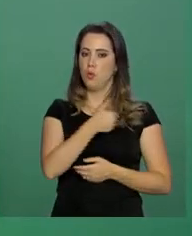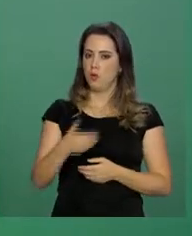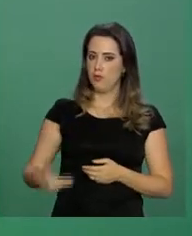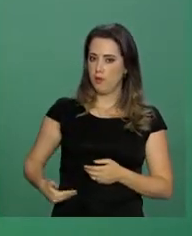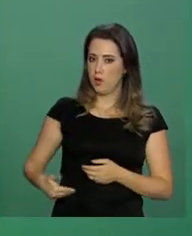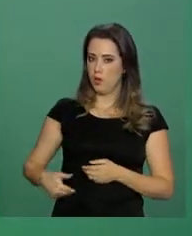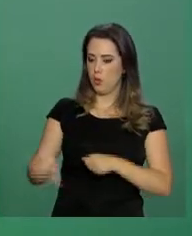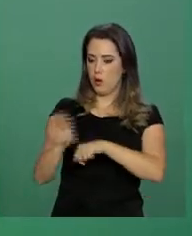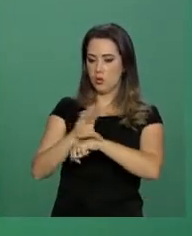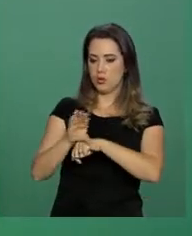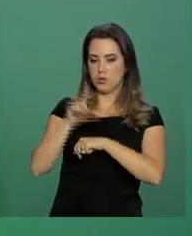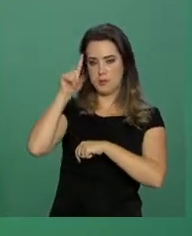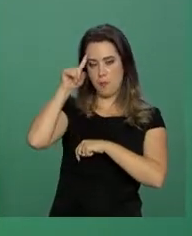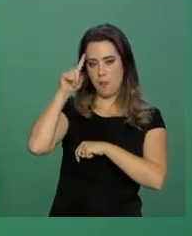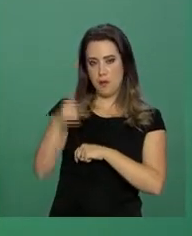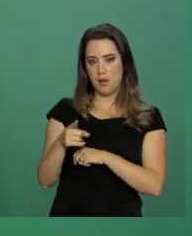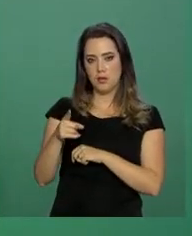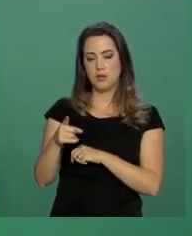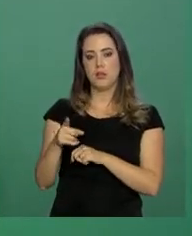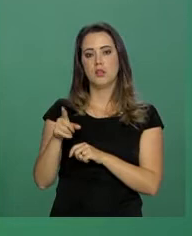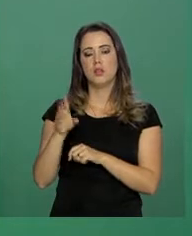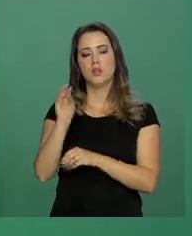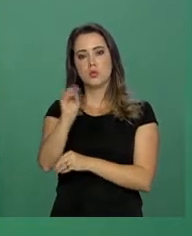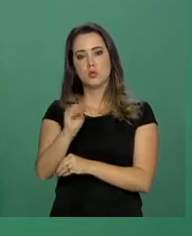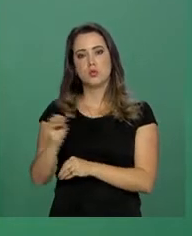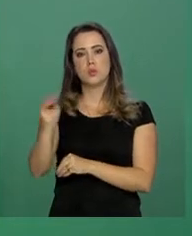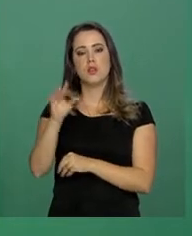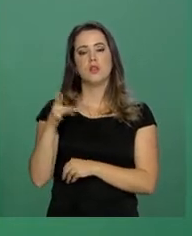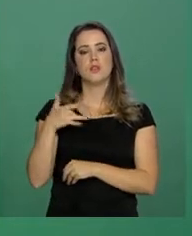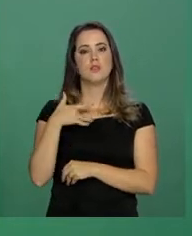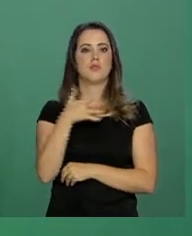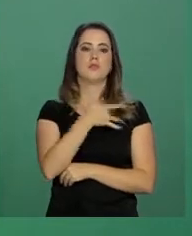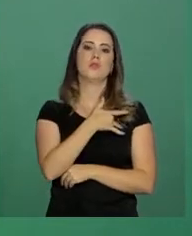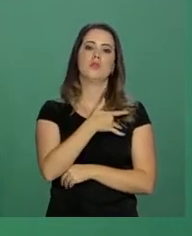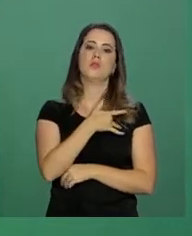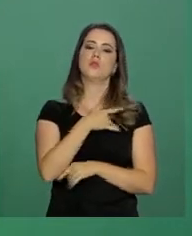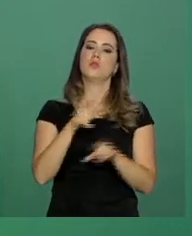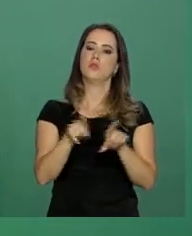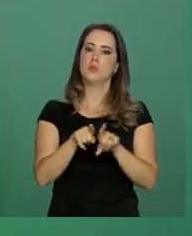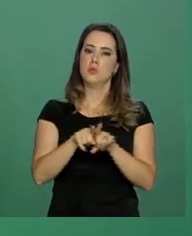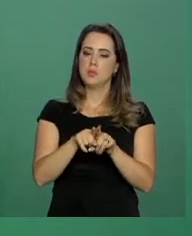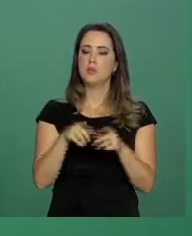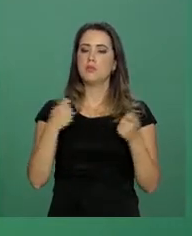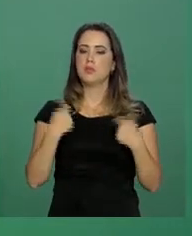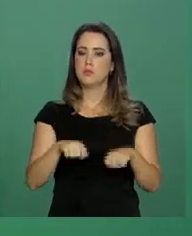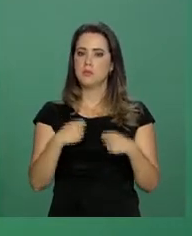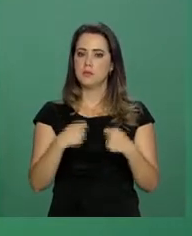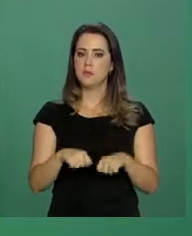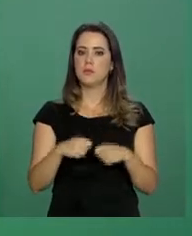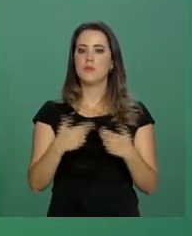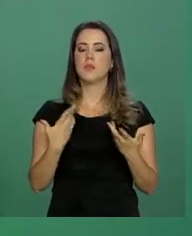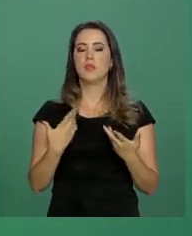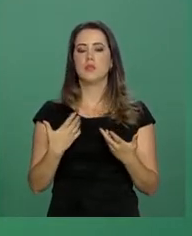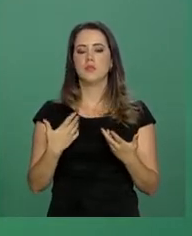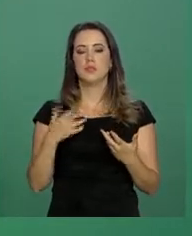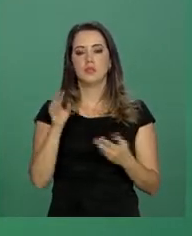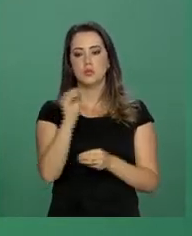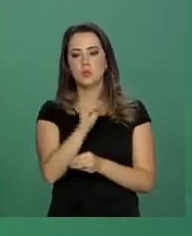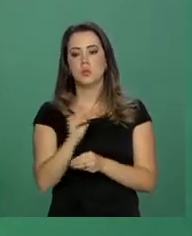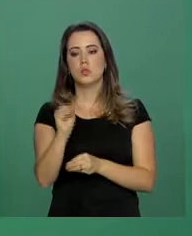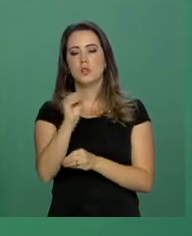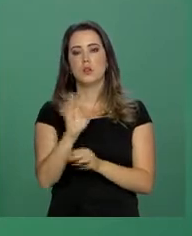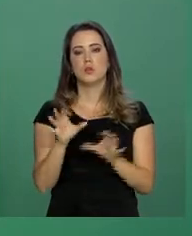tem o dever ao lado de todos de cuidar da saúde que o dever ea obrigação e não afastava de